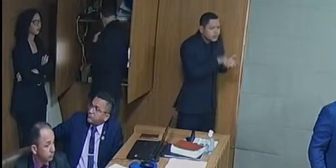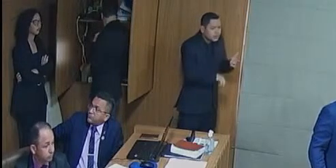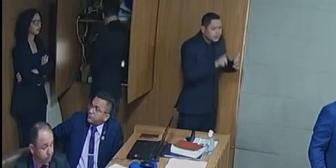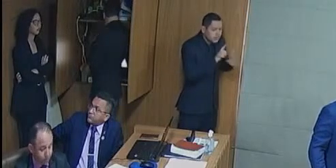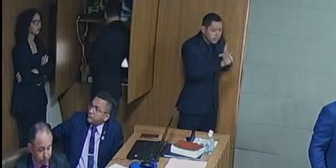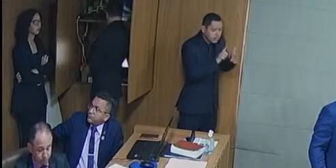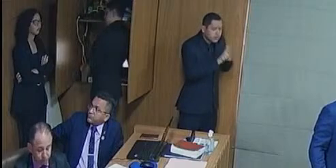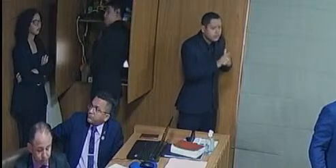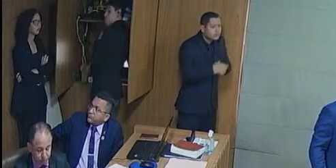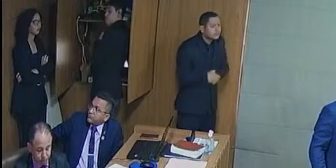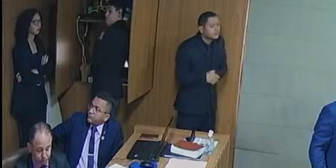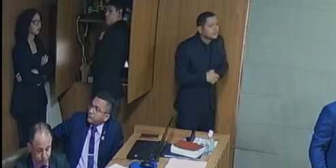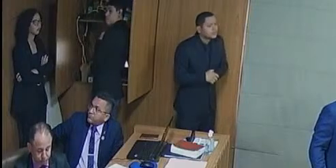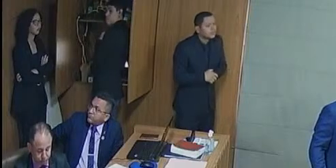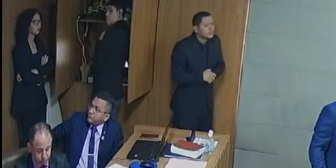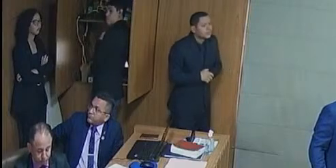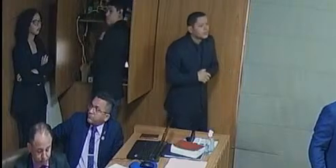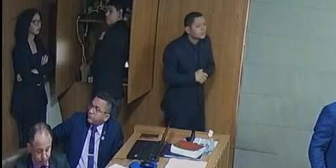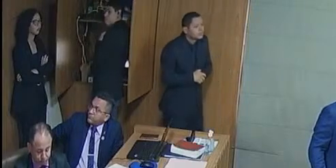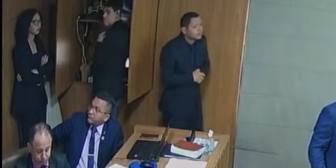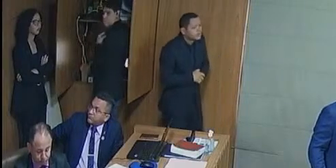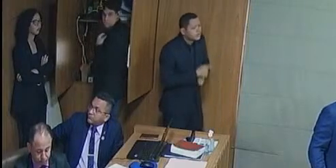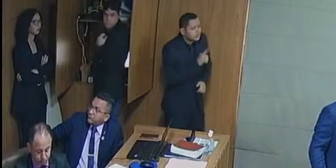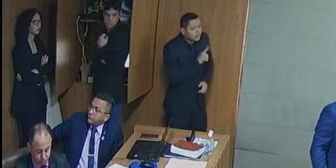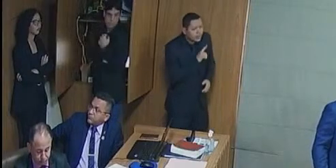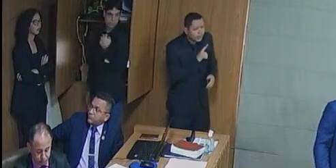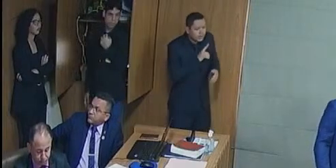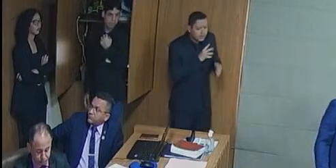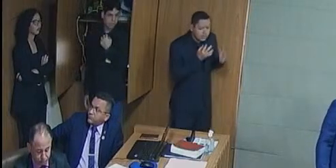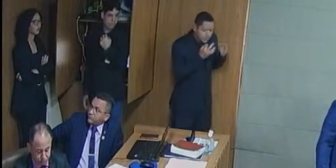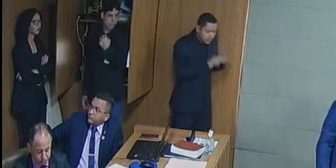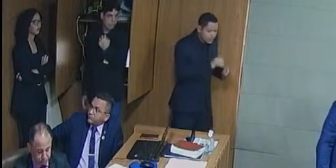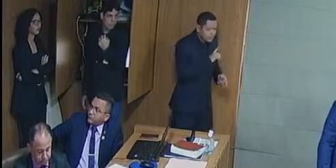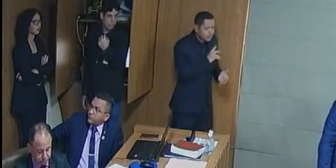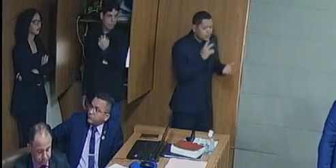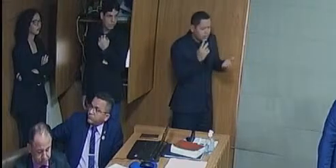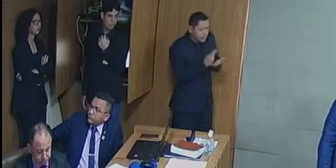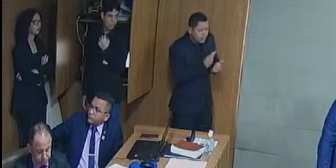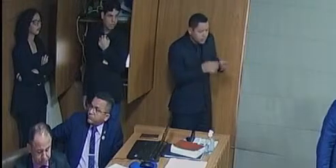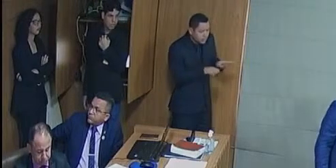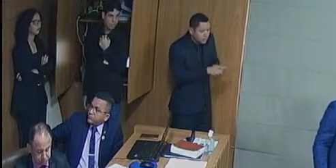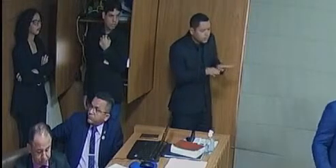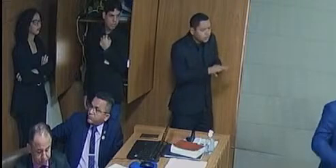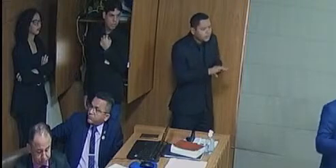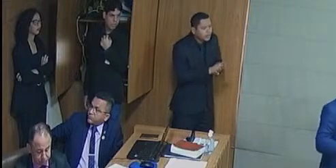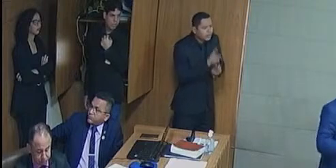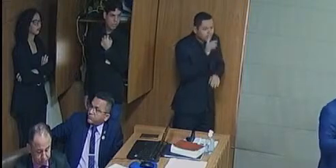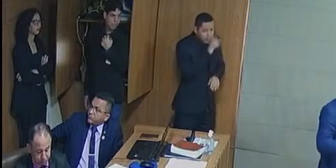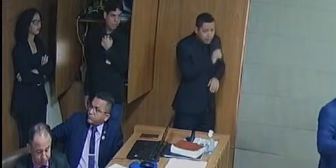São Lu que tem seus acertos tem os seus erros tem sua falha mas eu não admitiria